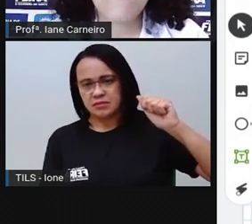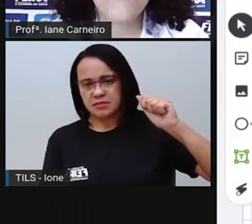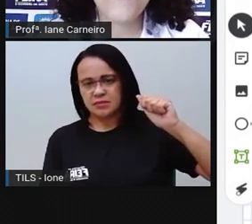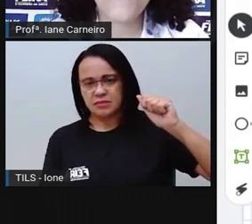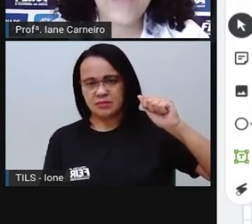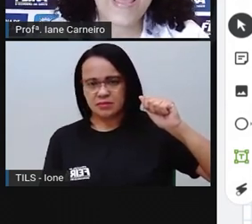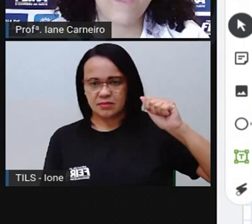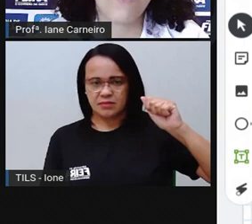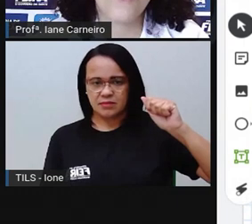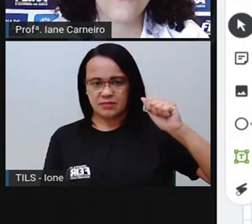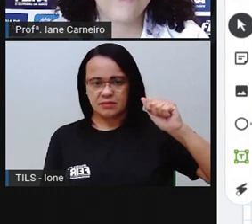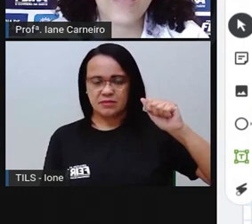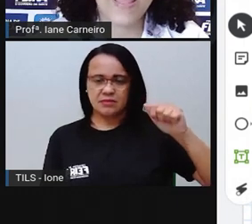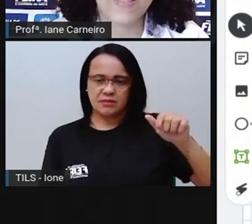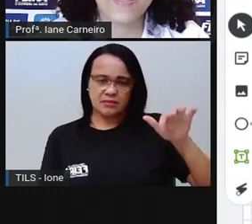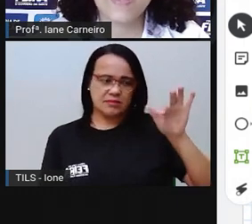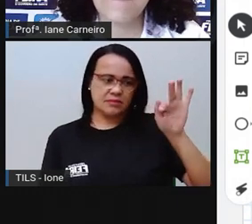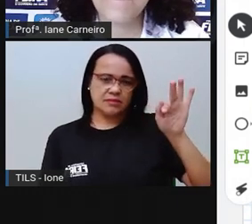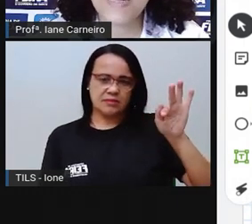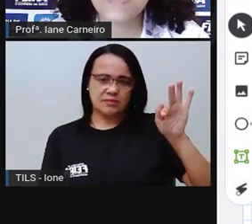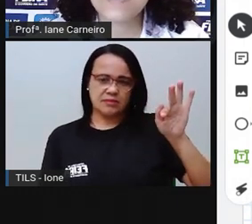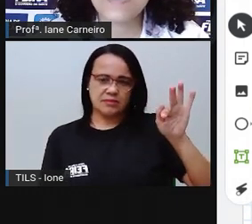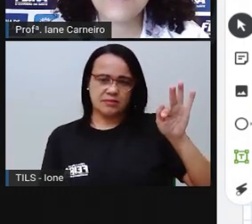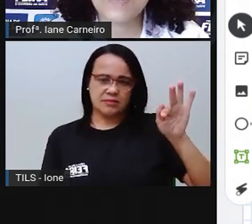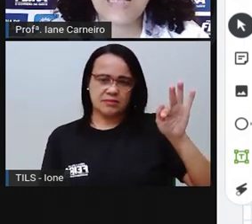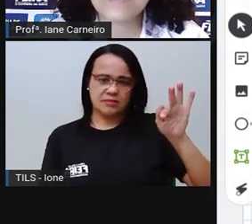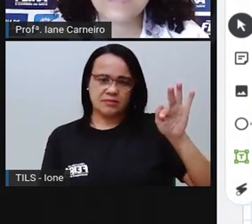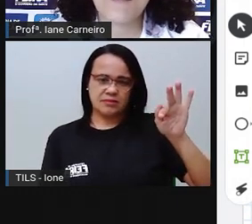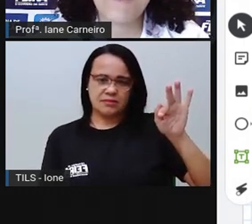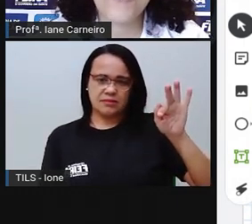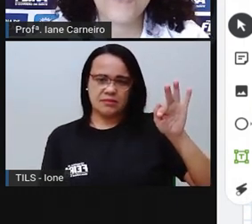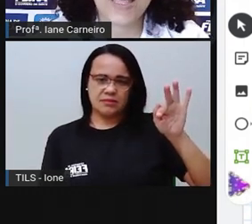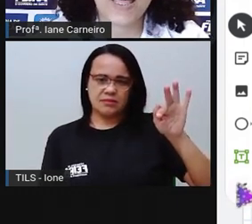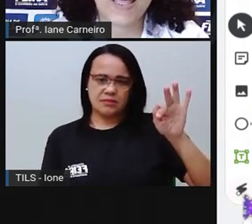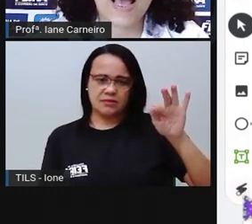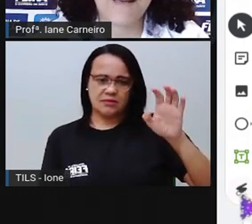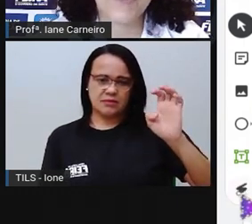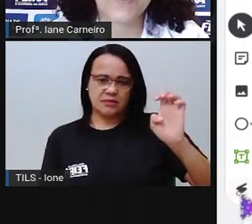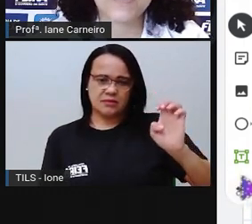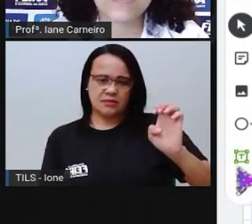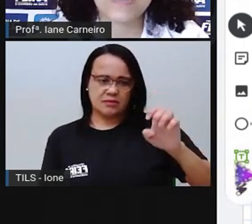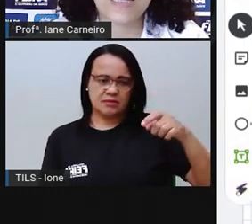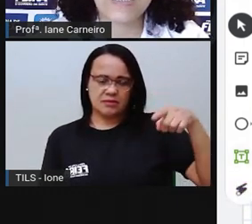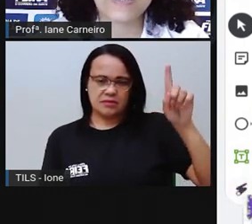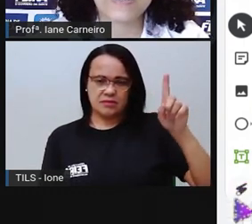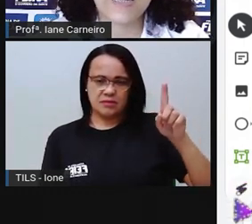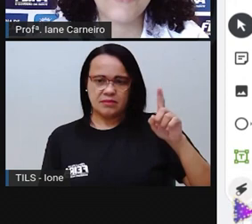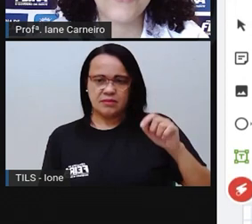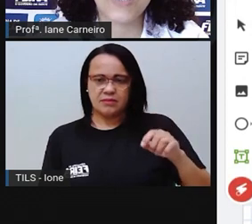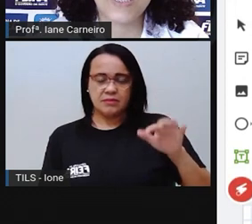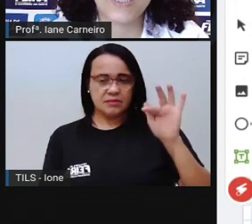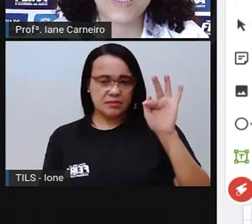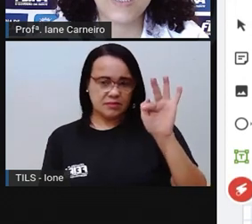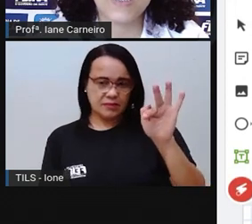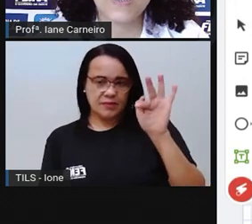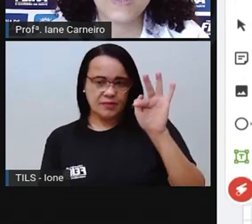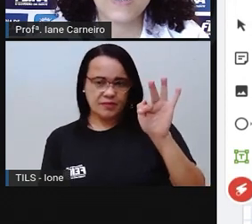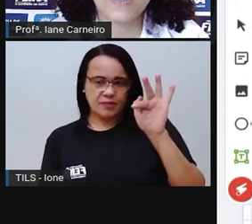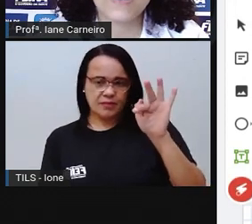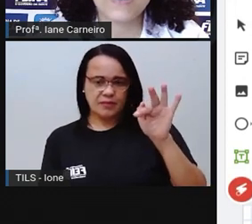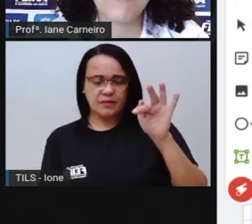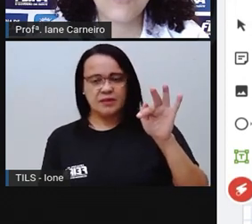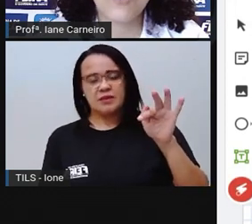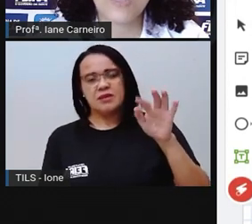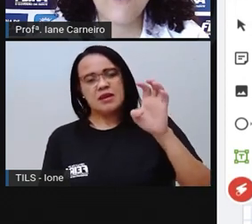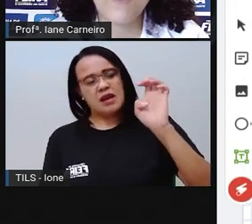Agora, café, fé. Para escrever a sílaba fé, a prova precisa da letra F e